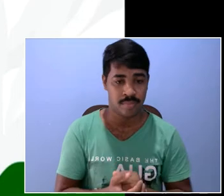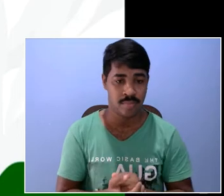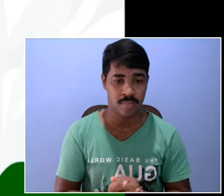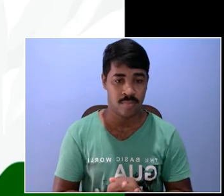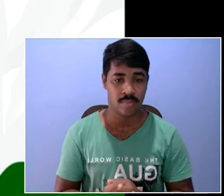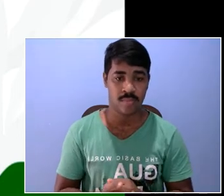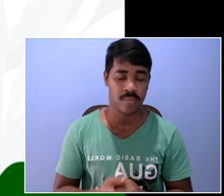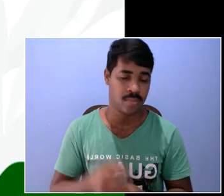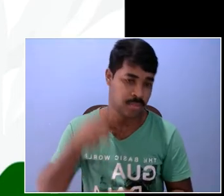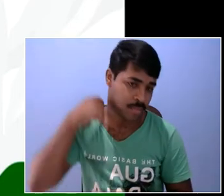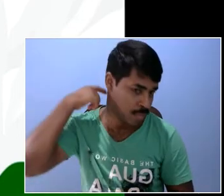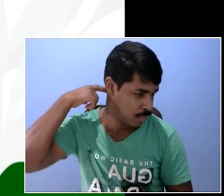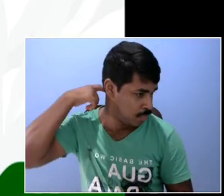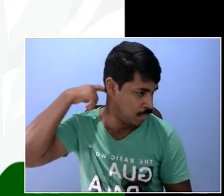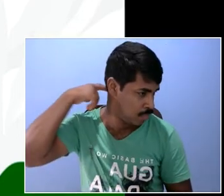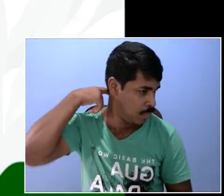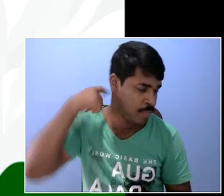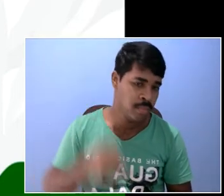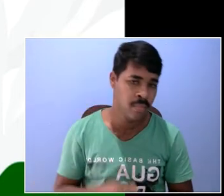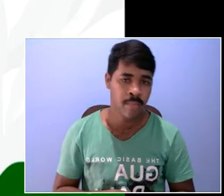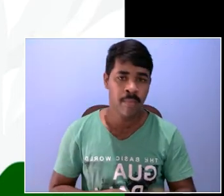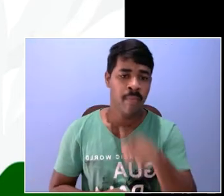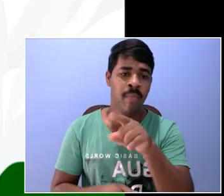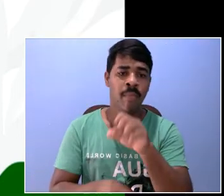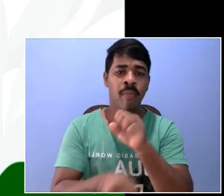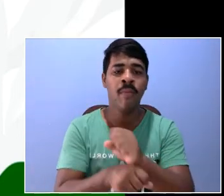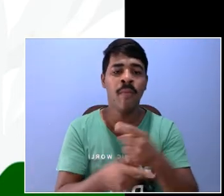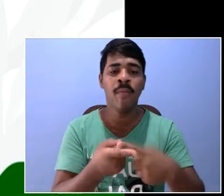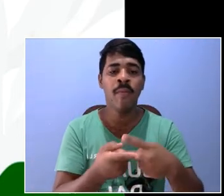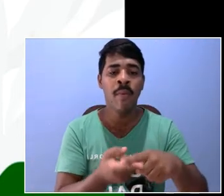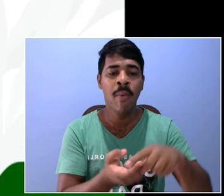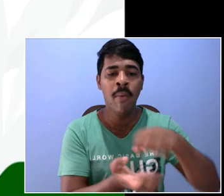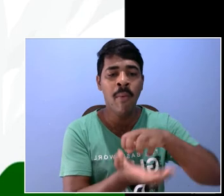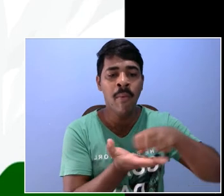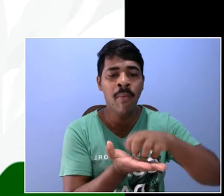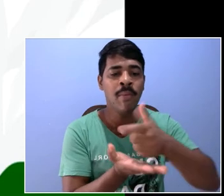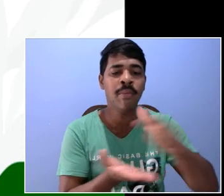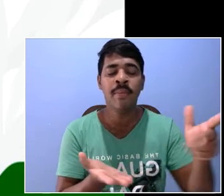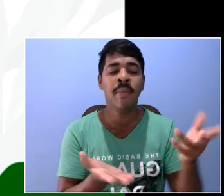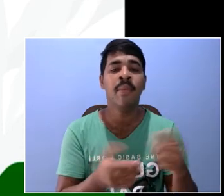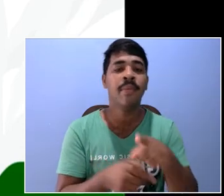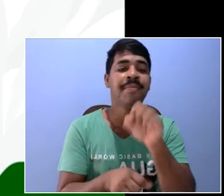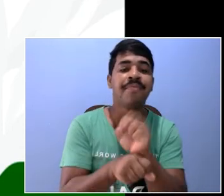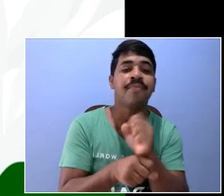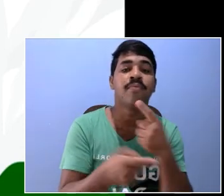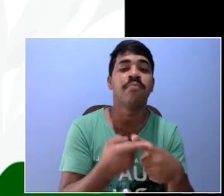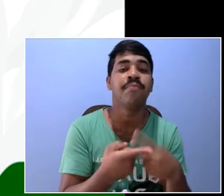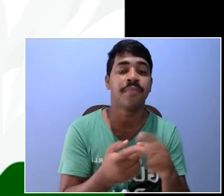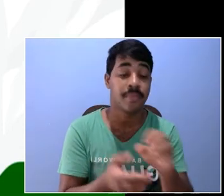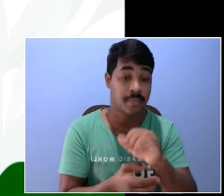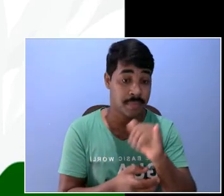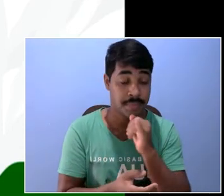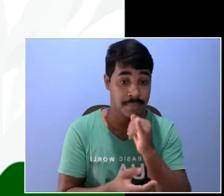Agora, esse corpo está parado devido ao atrito? Não. Por que não é devido ao atrito? Porque, primeiro, para ter atrito,